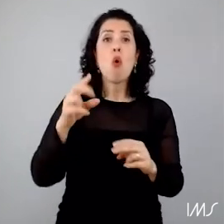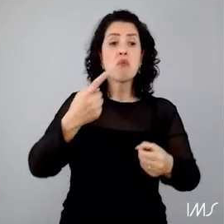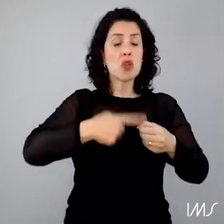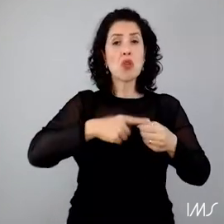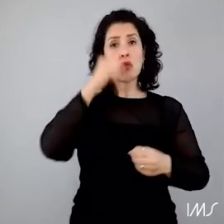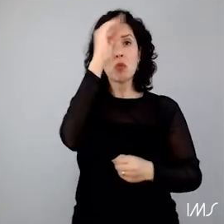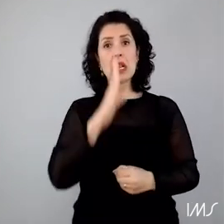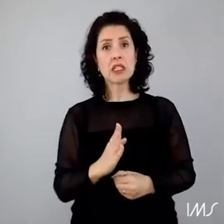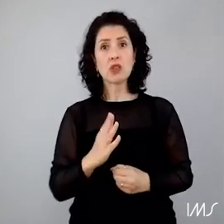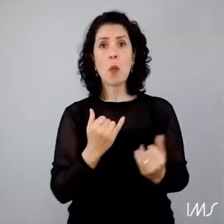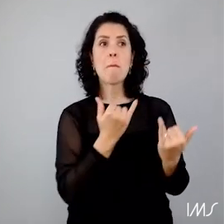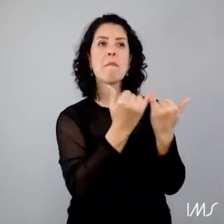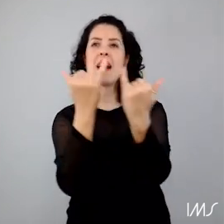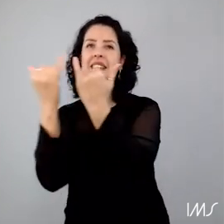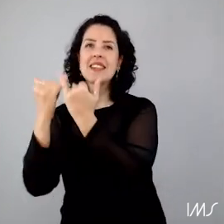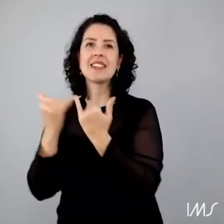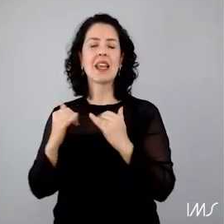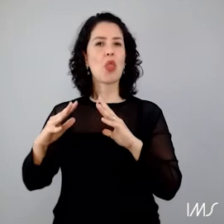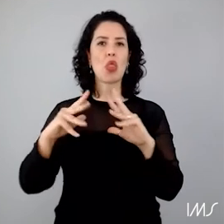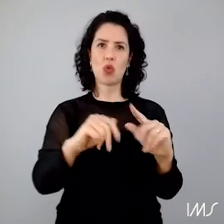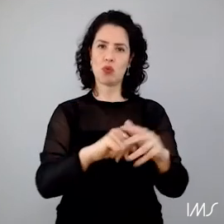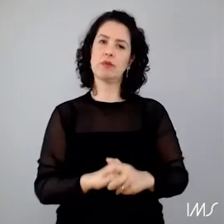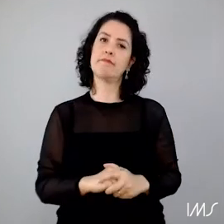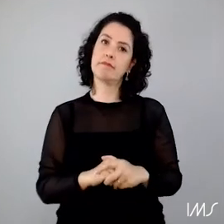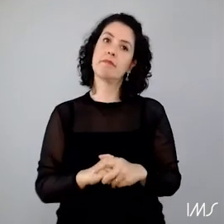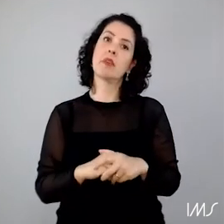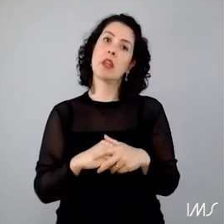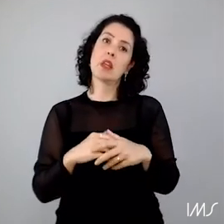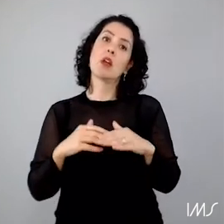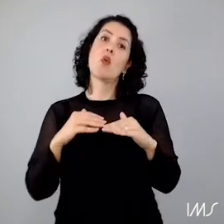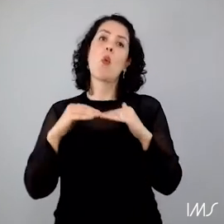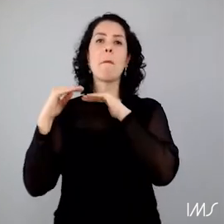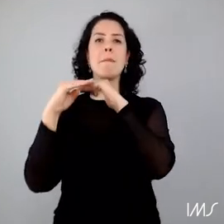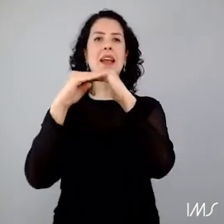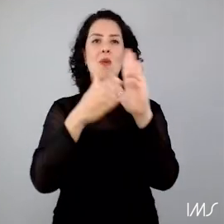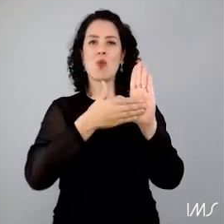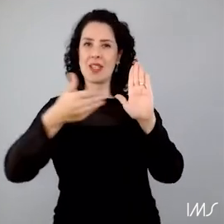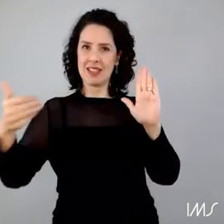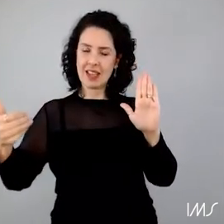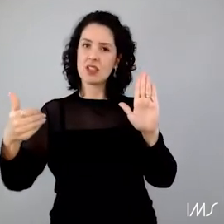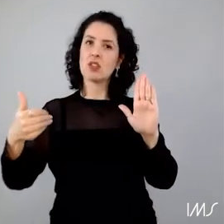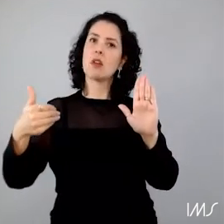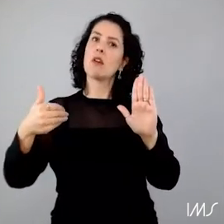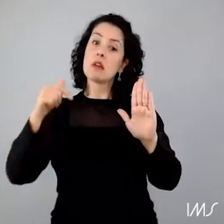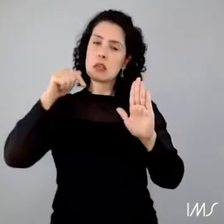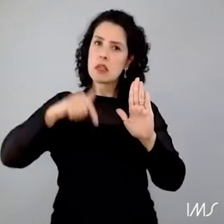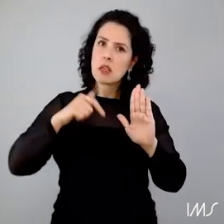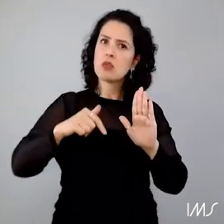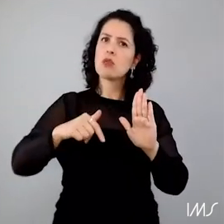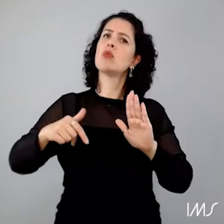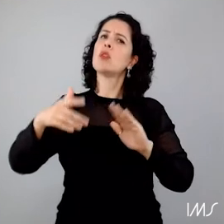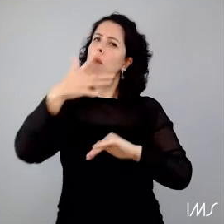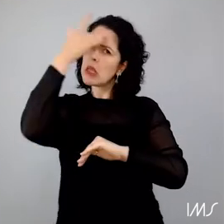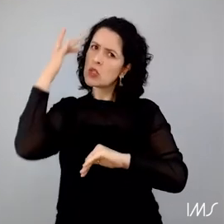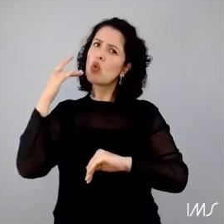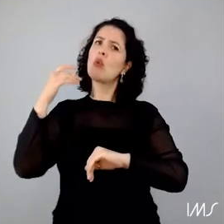interessadas, esforçadas, que tinham uma cultura básica, que por acaso era europeia. E foi o caso de